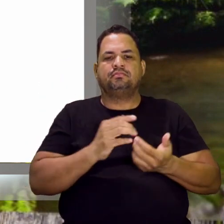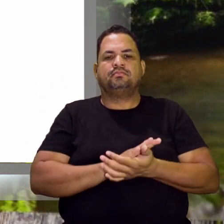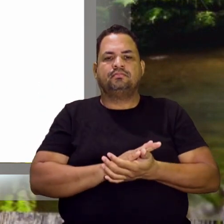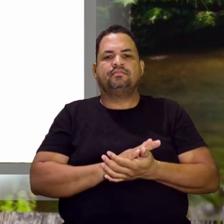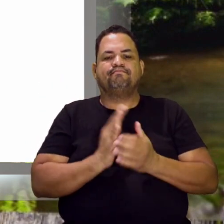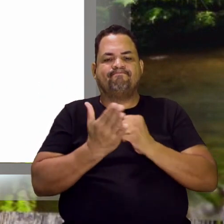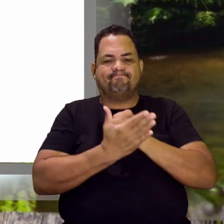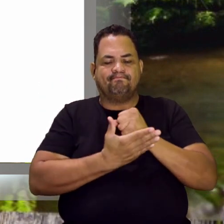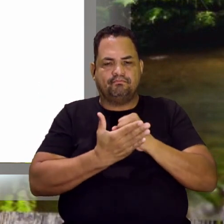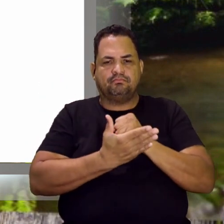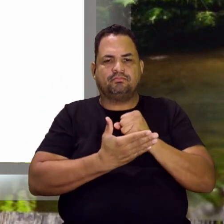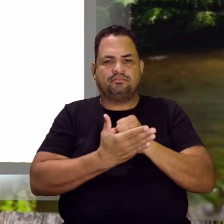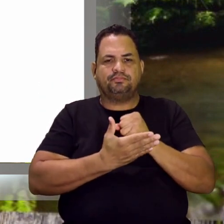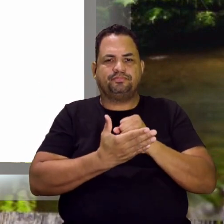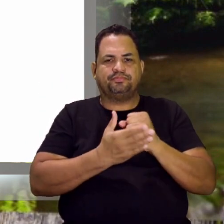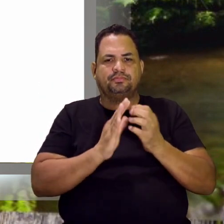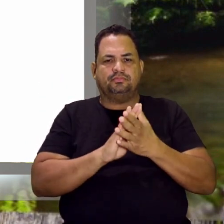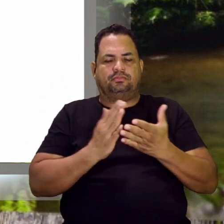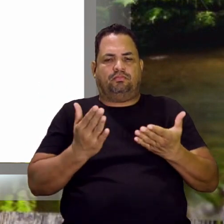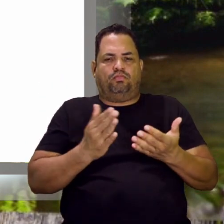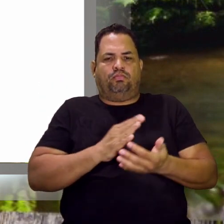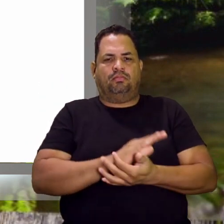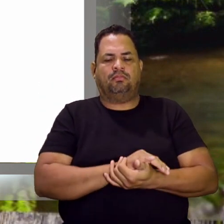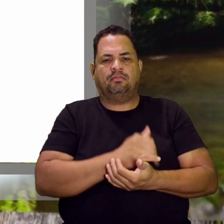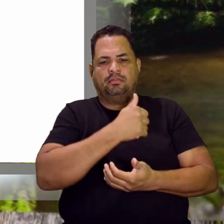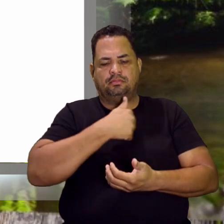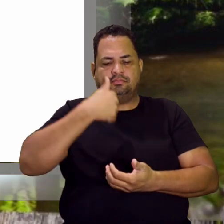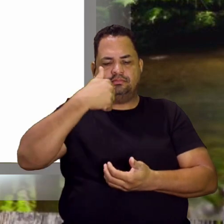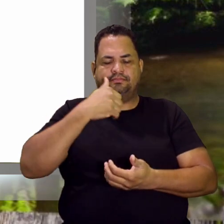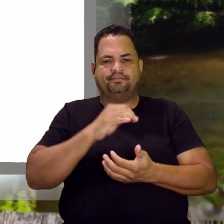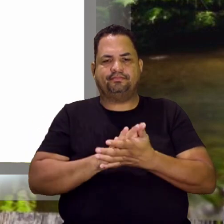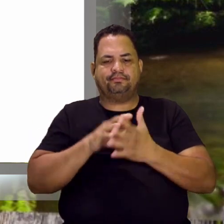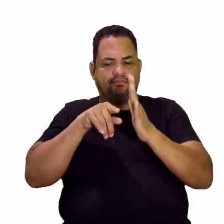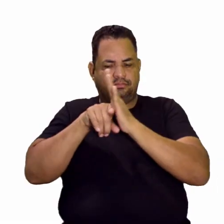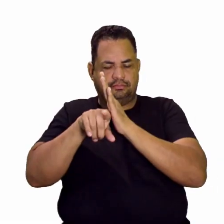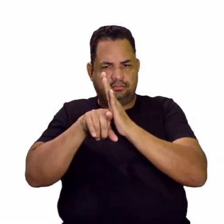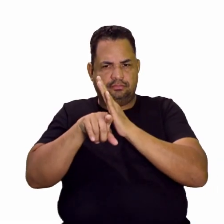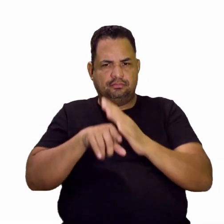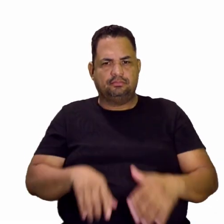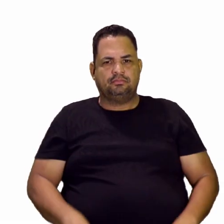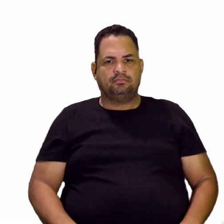mais embasamento, né? Mais consistência ele vai ter, tá bom? Voltando lá.